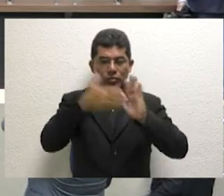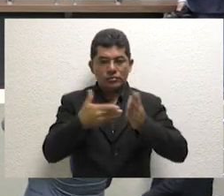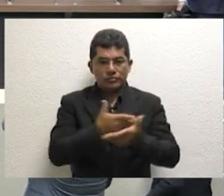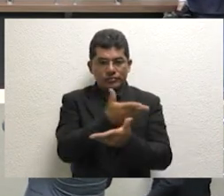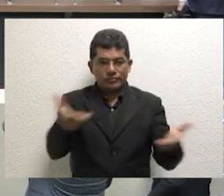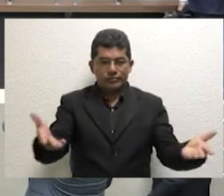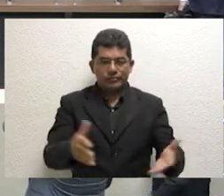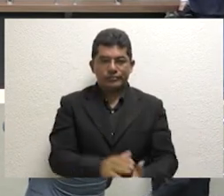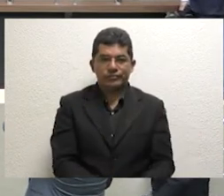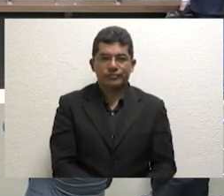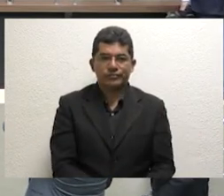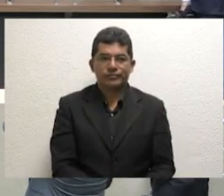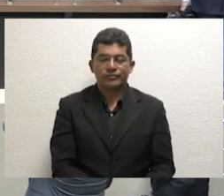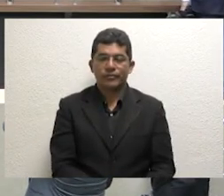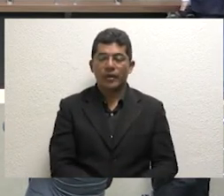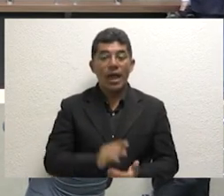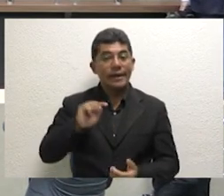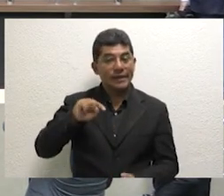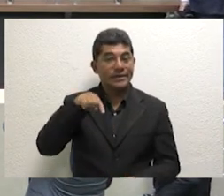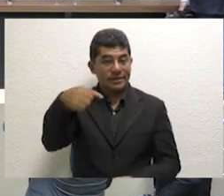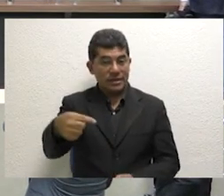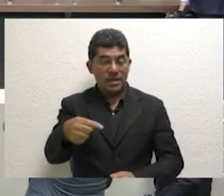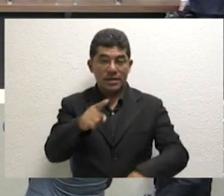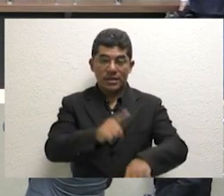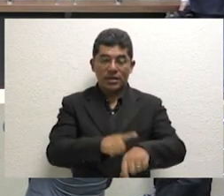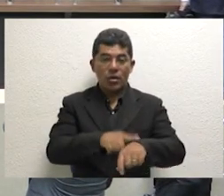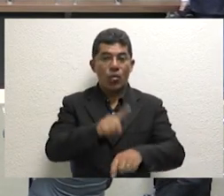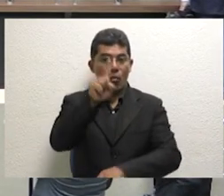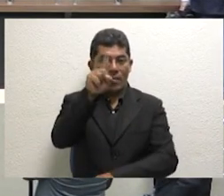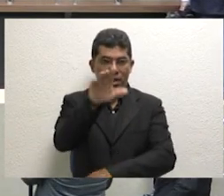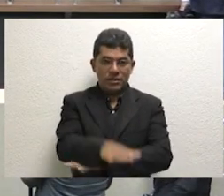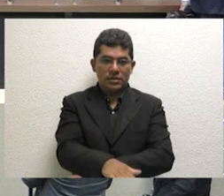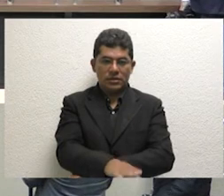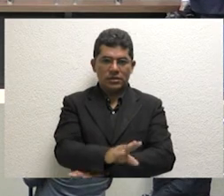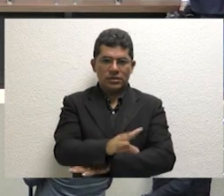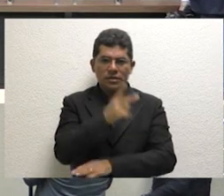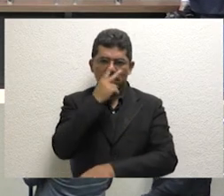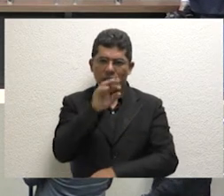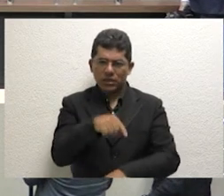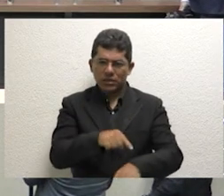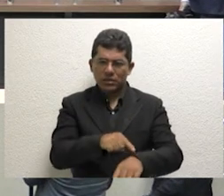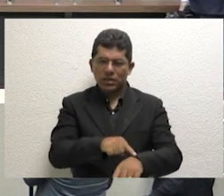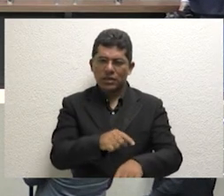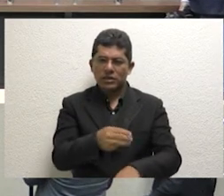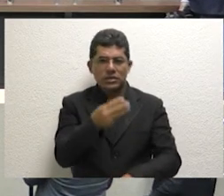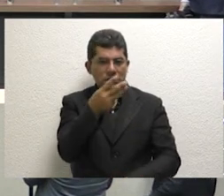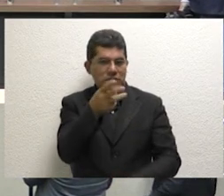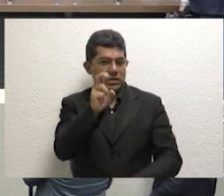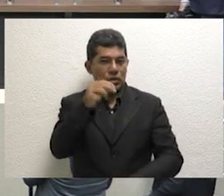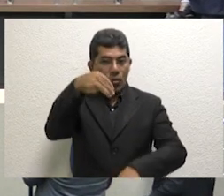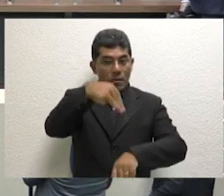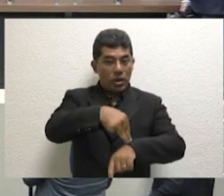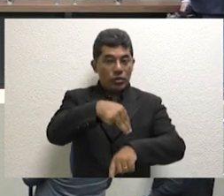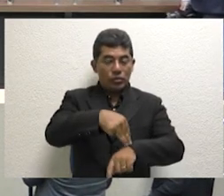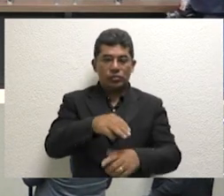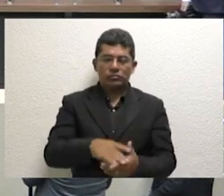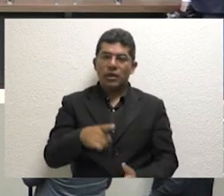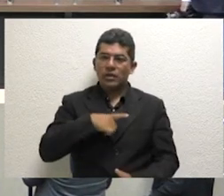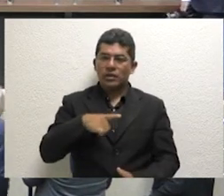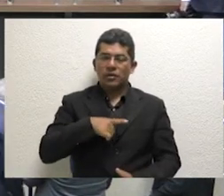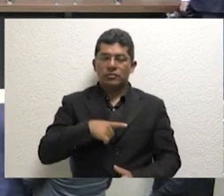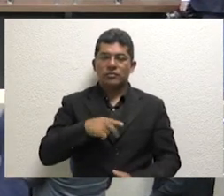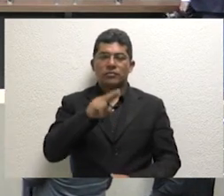informando que logo mais às 13 horas portanto daqui a 35 minutos temos uma